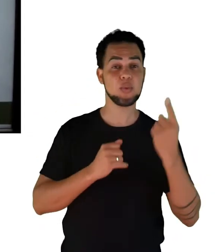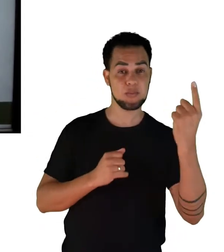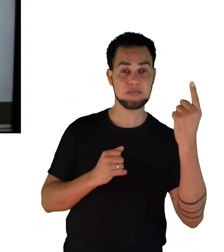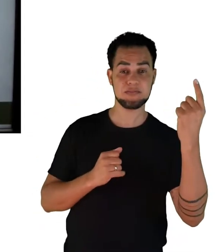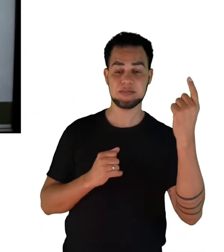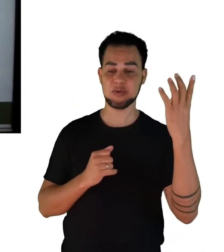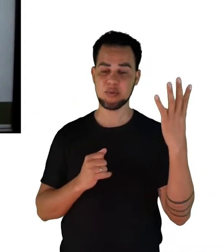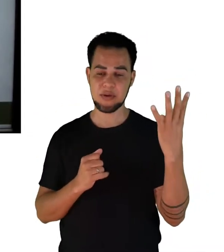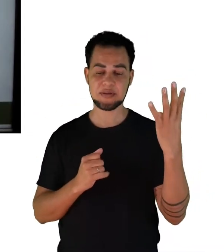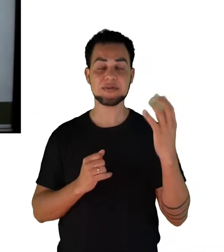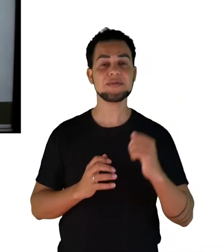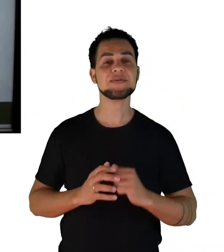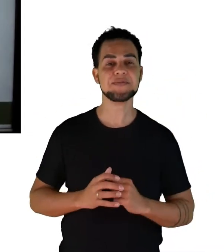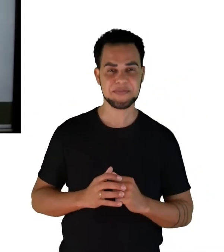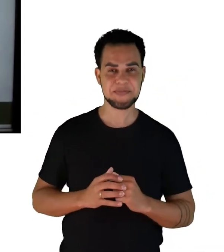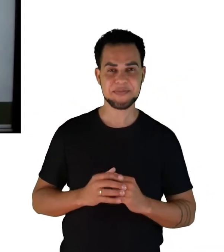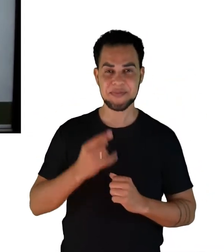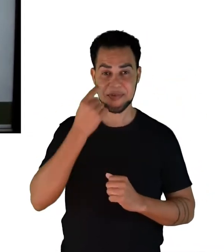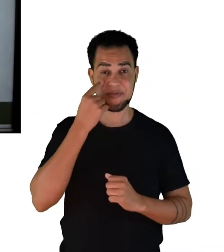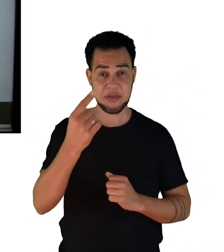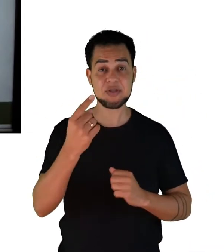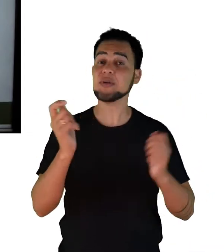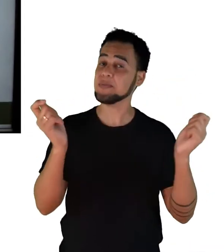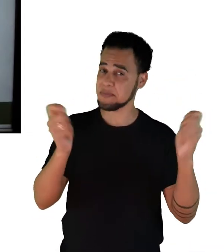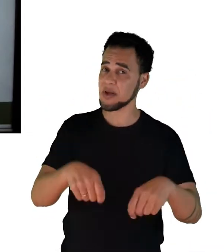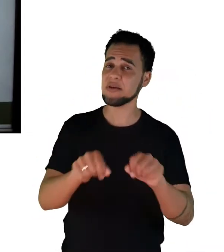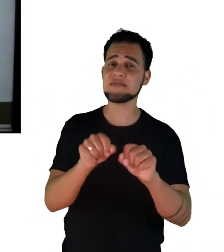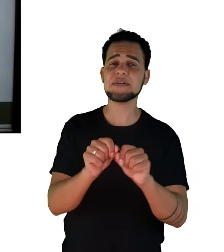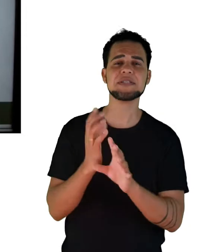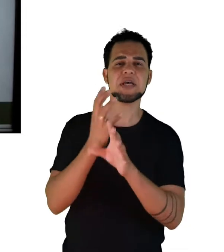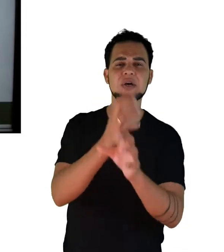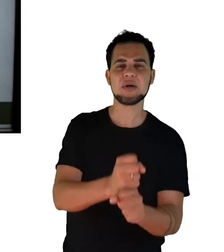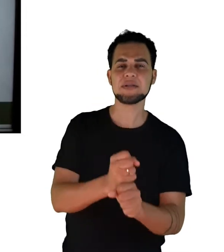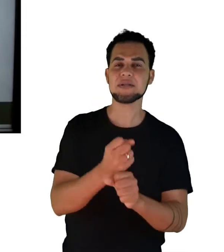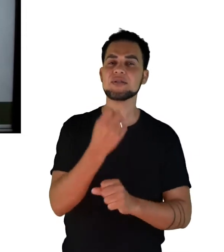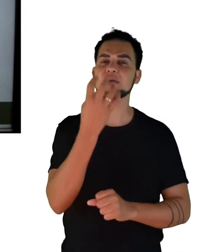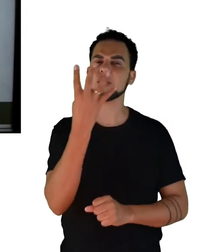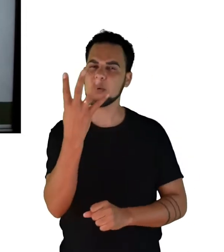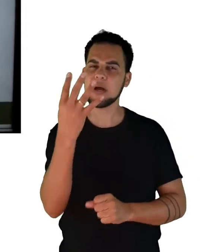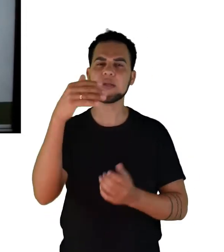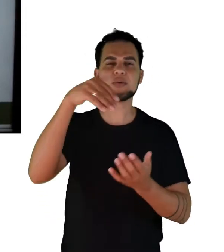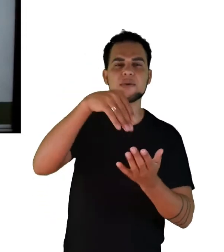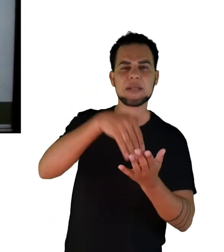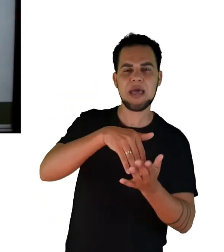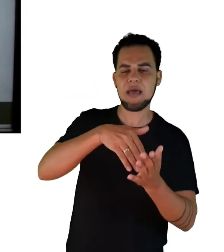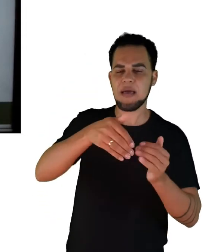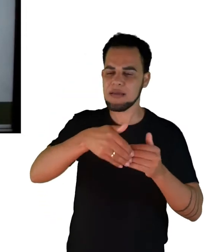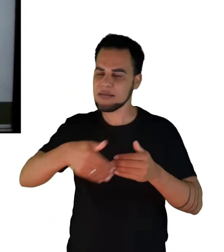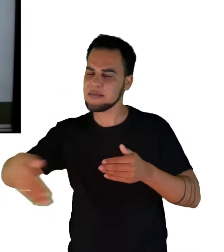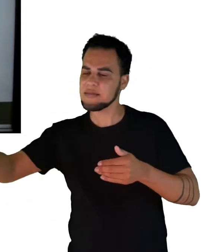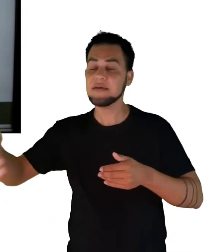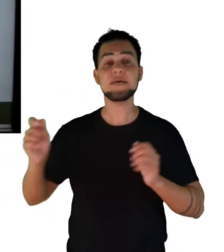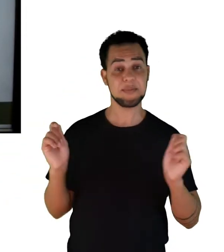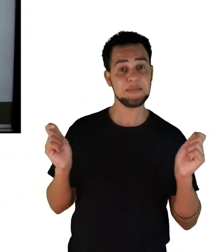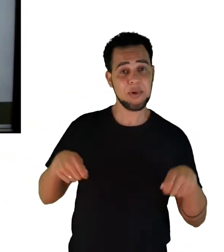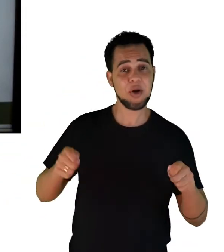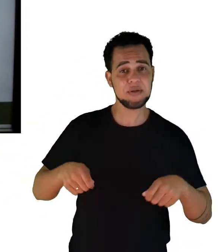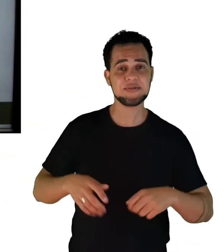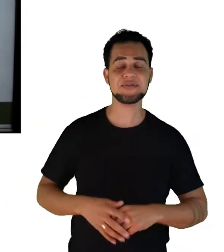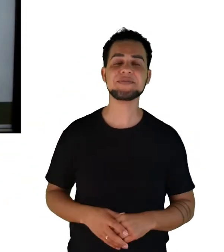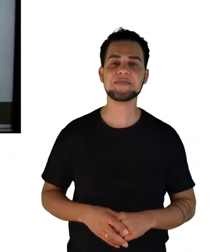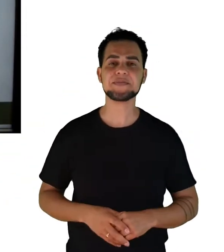4, veja, a gente pode fazer uma contagem de 4 para frente. Então veja